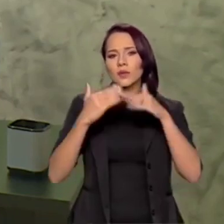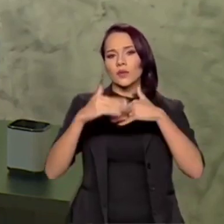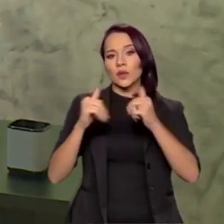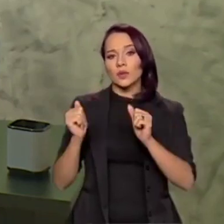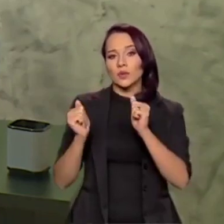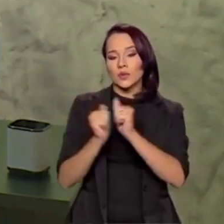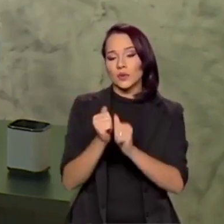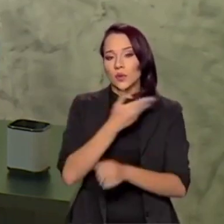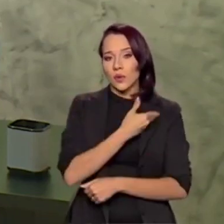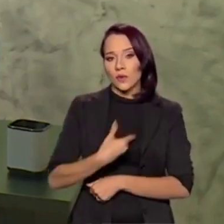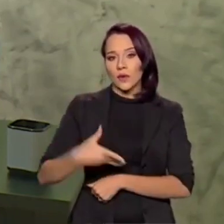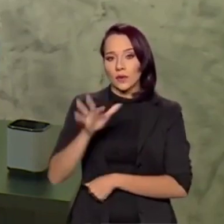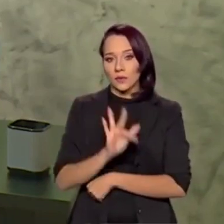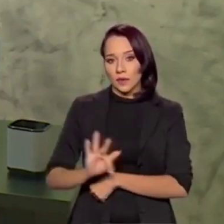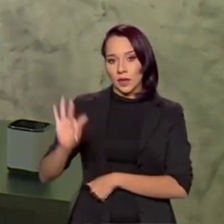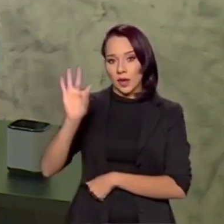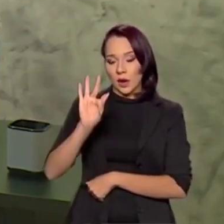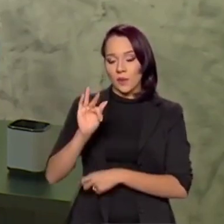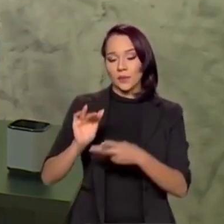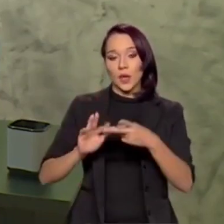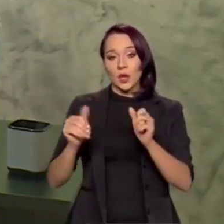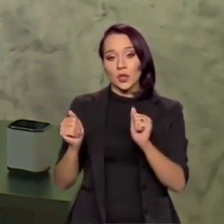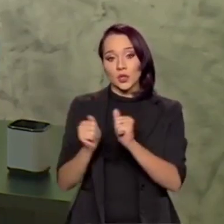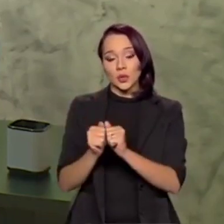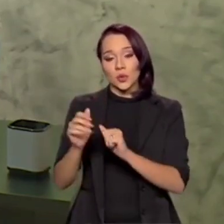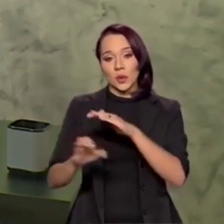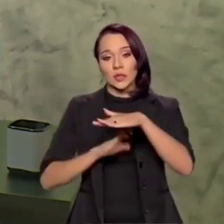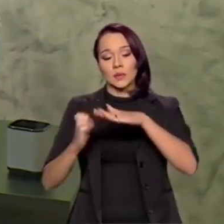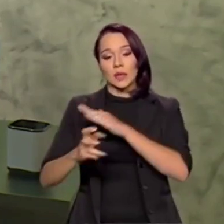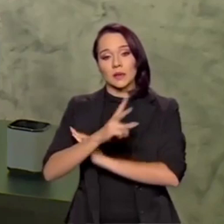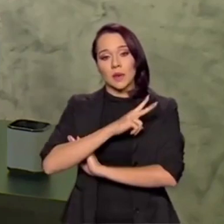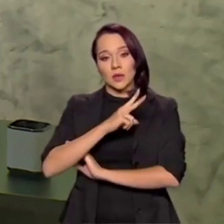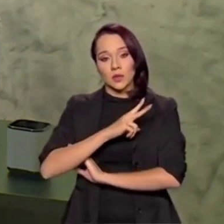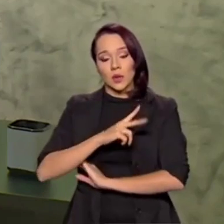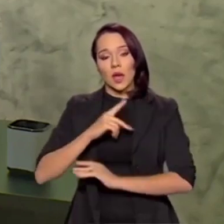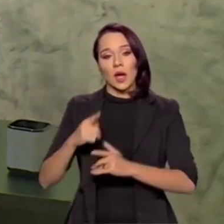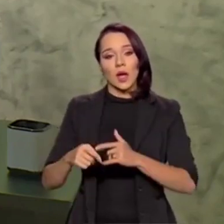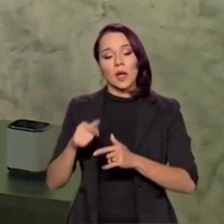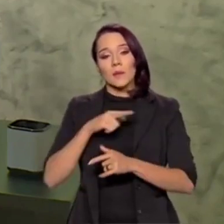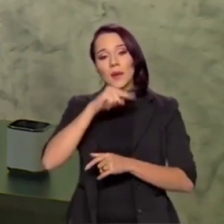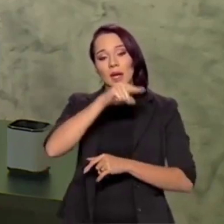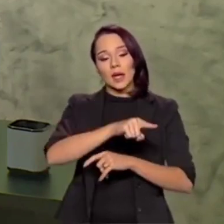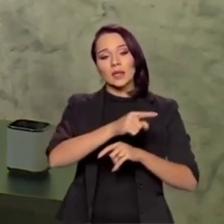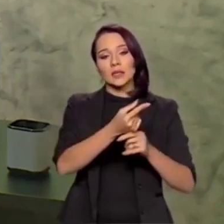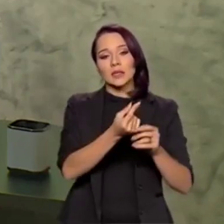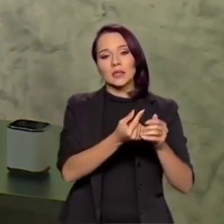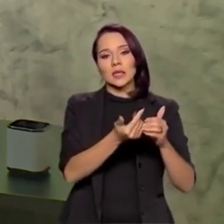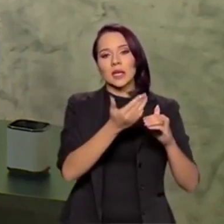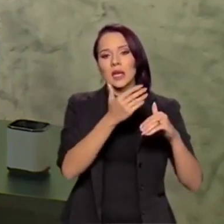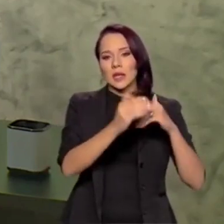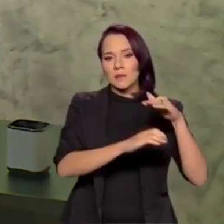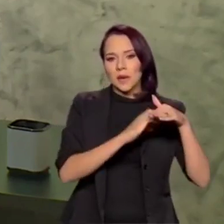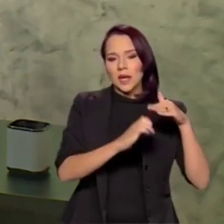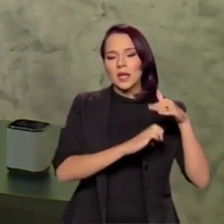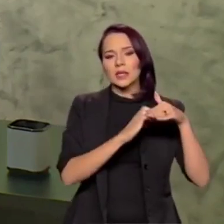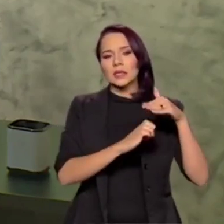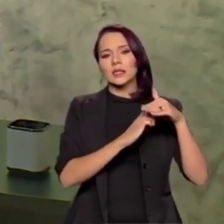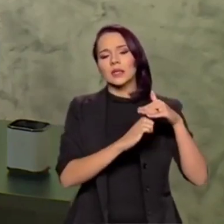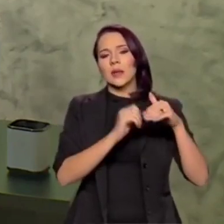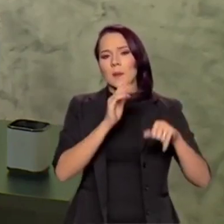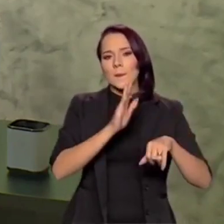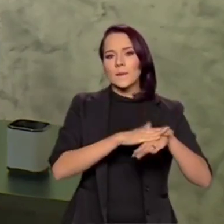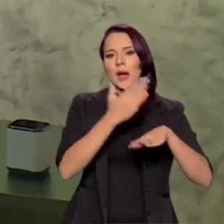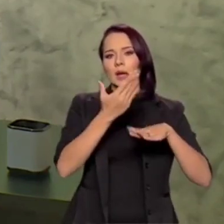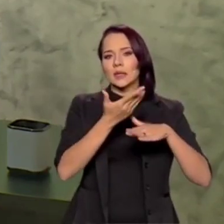junto com o governo federal e junto com a iniciativa privada para tornar esses negócios escaláveis e fazer com que